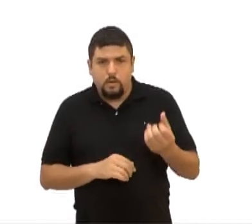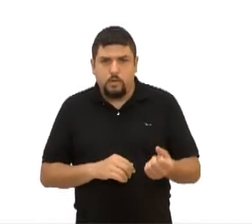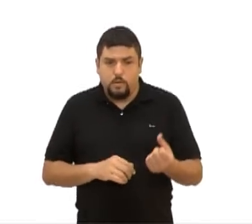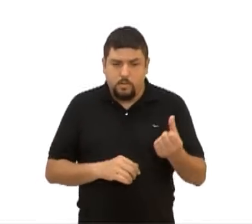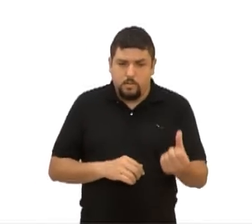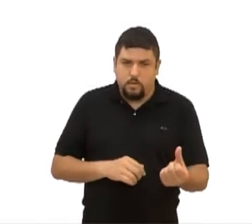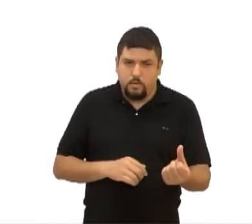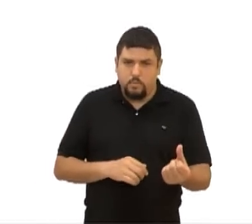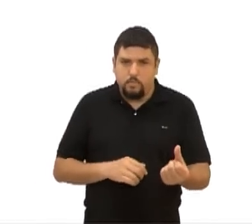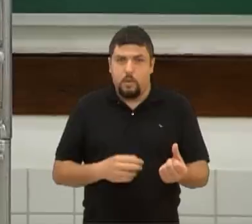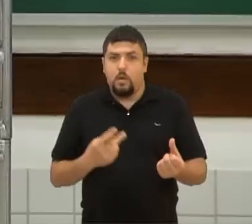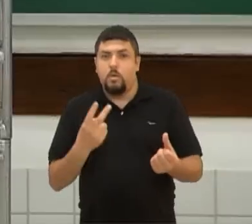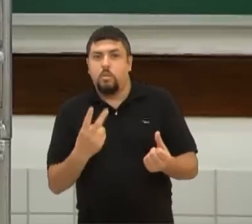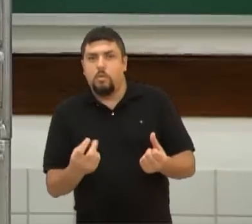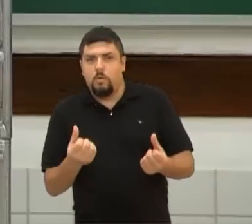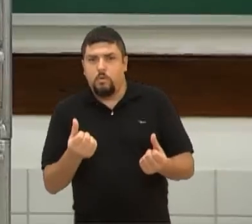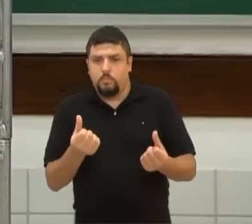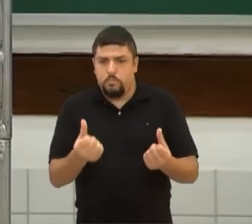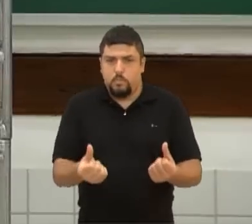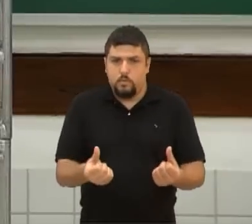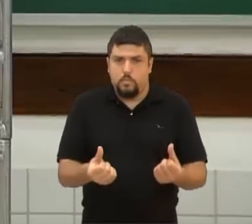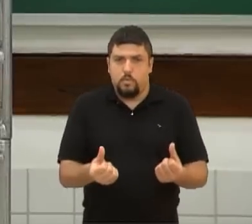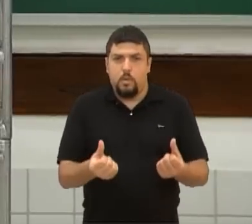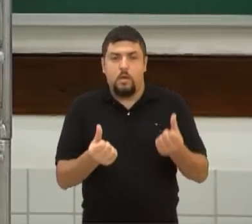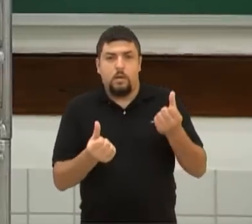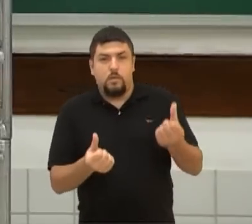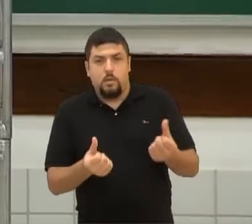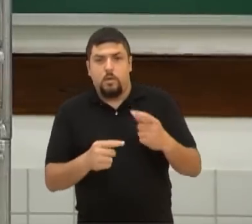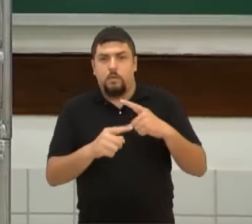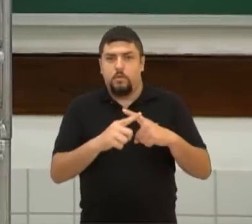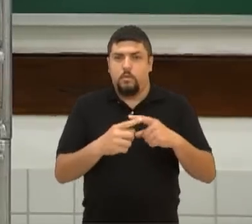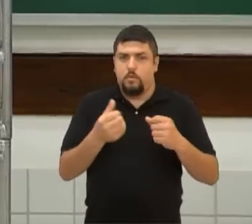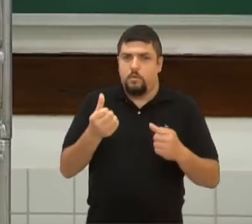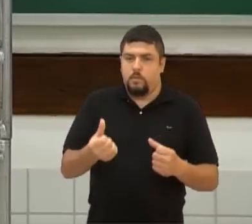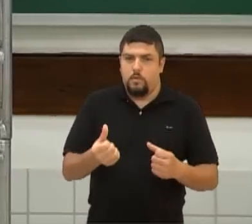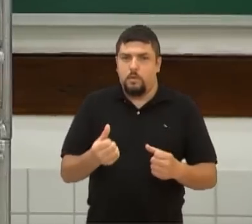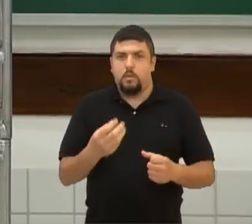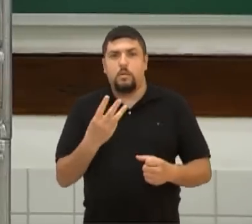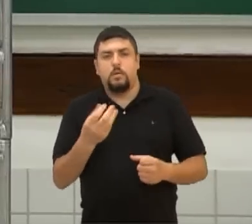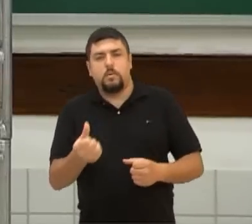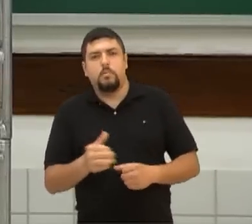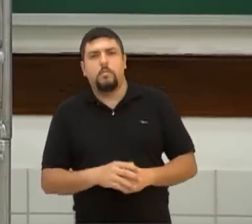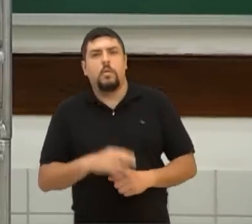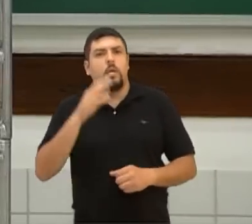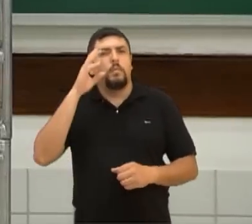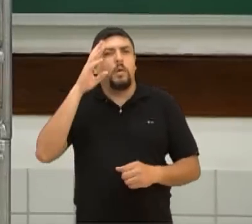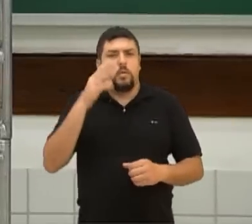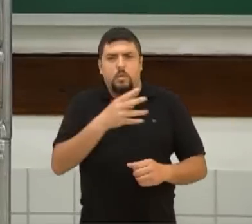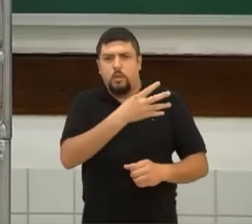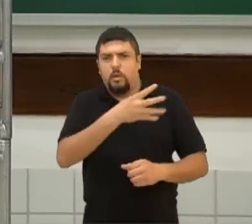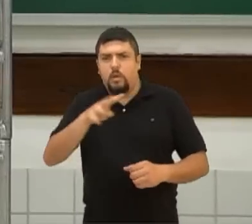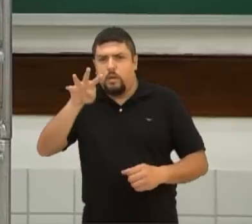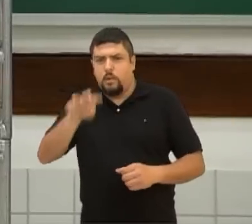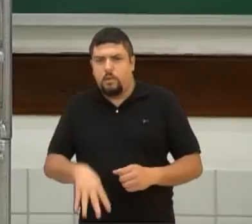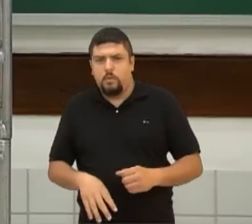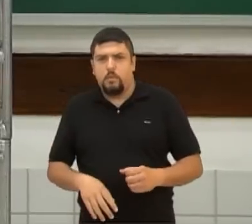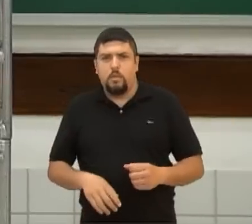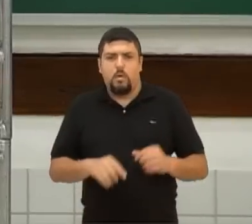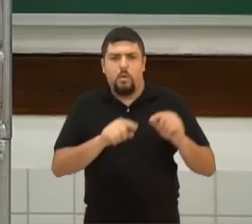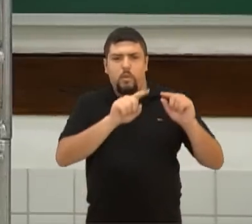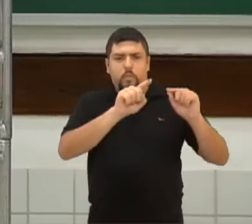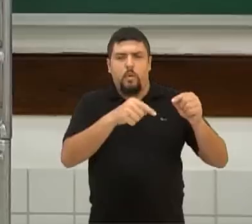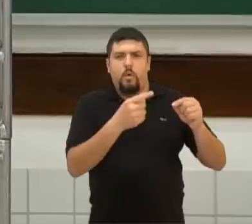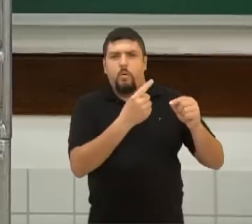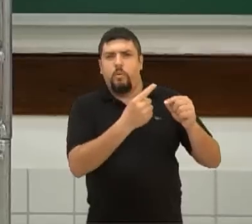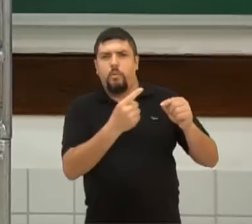2 dados, 6 vezes 6, 36. E se for 3 dados? Imagine fazer uma tabela com 1, 1 e 1.